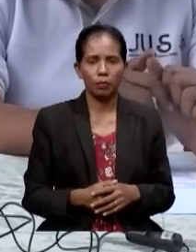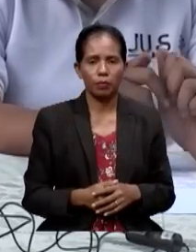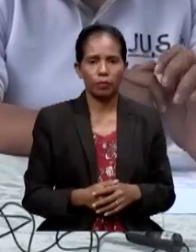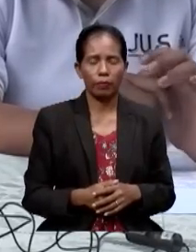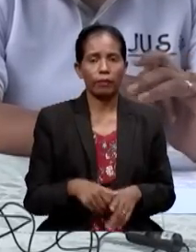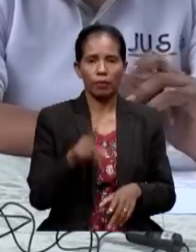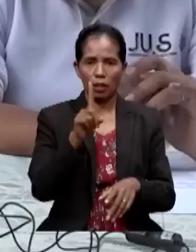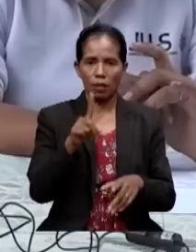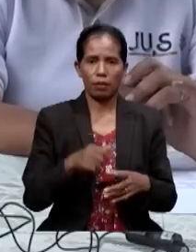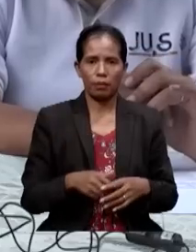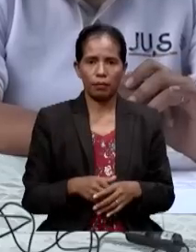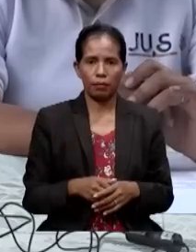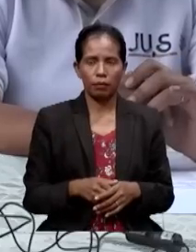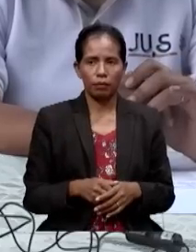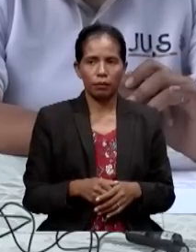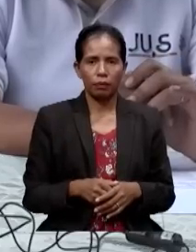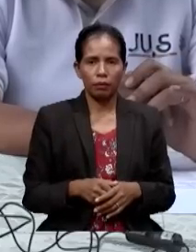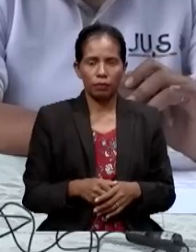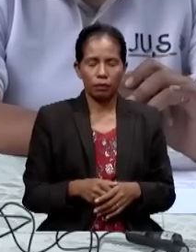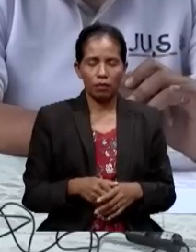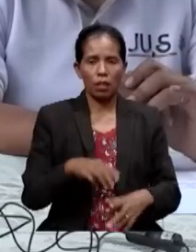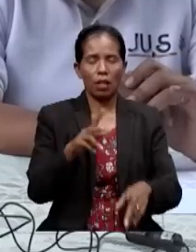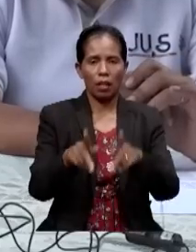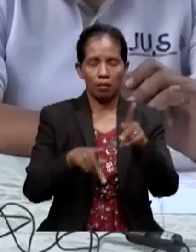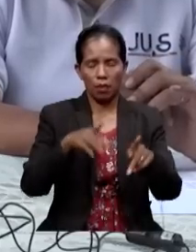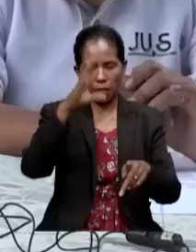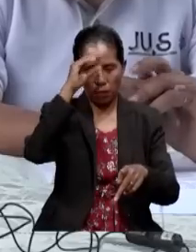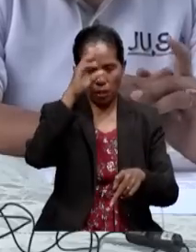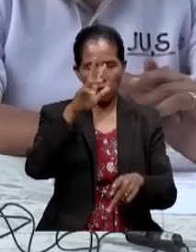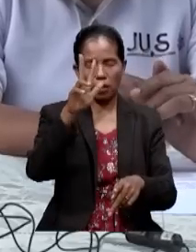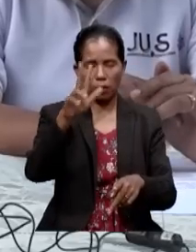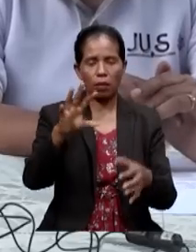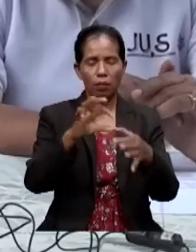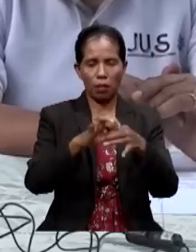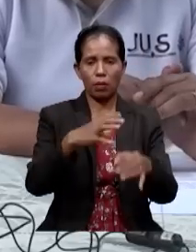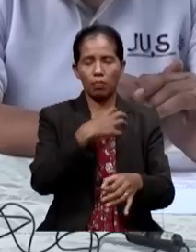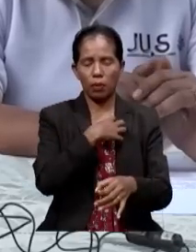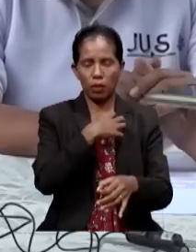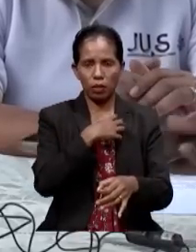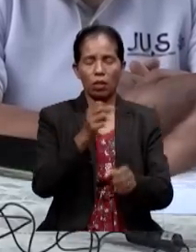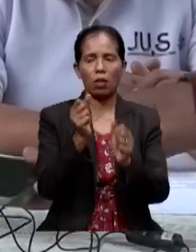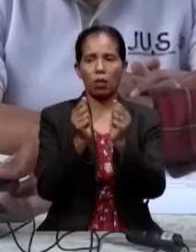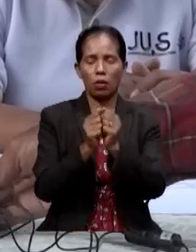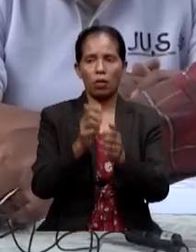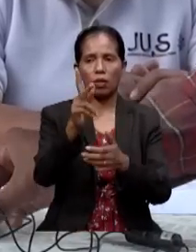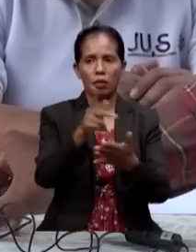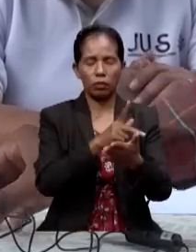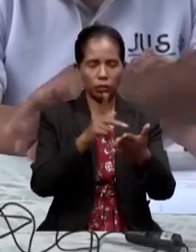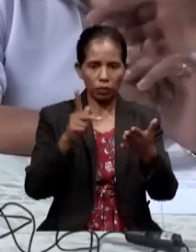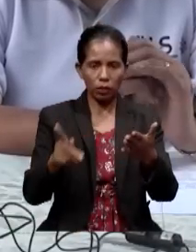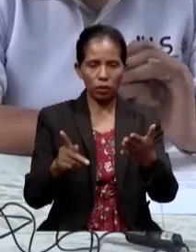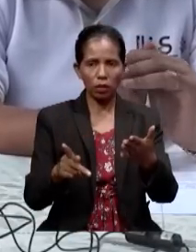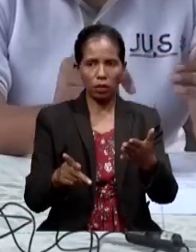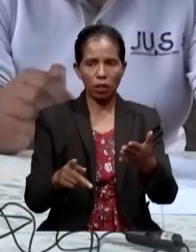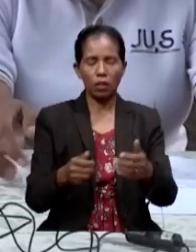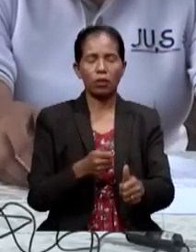Ida akuzasaun bamanen entolu membru pentel o krimi sequestro